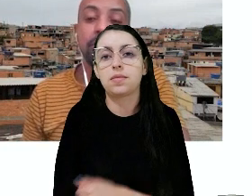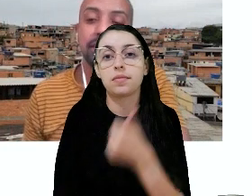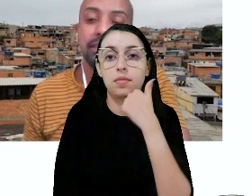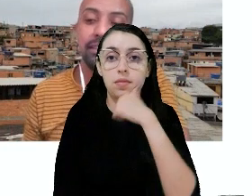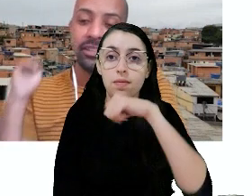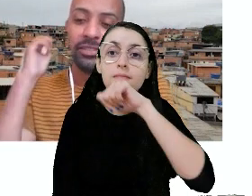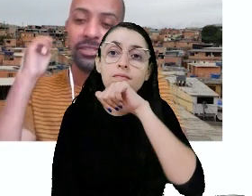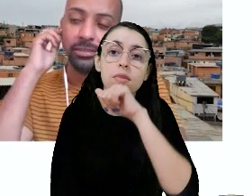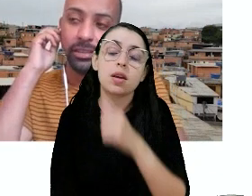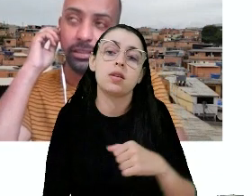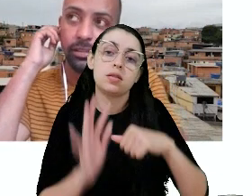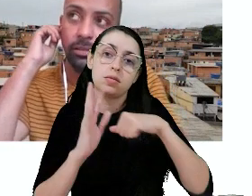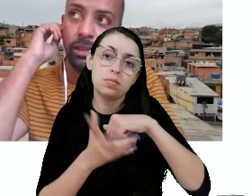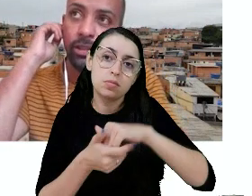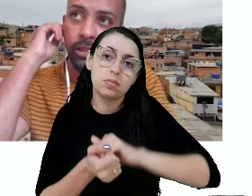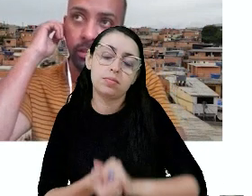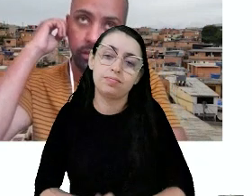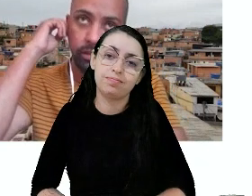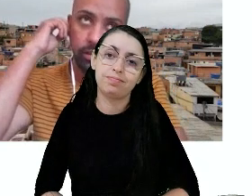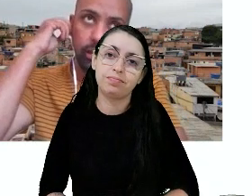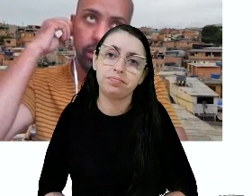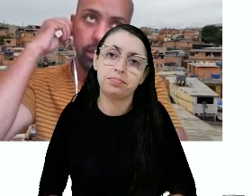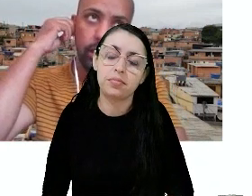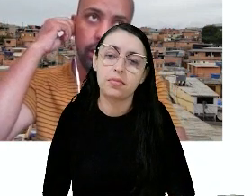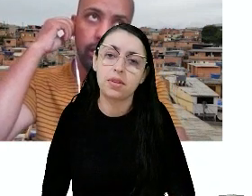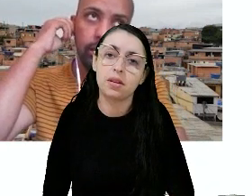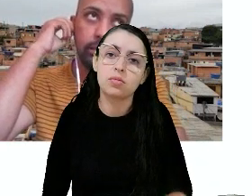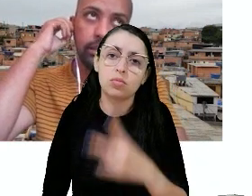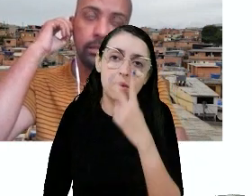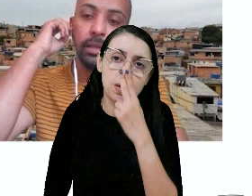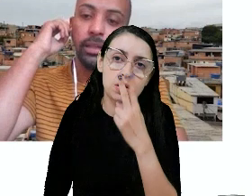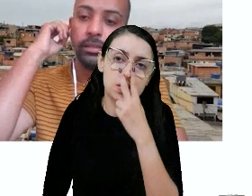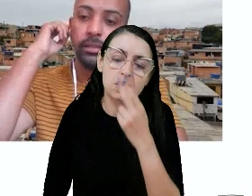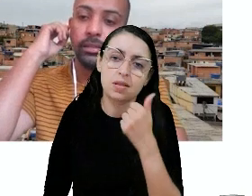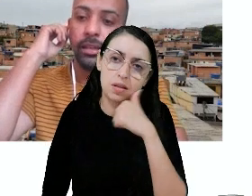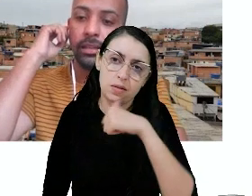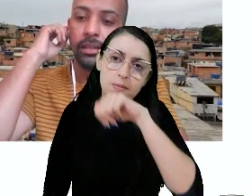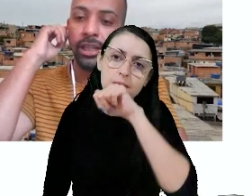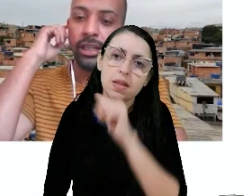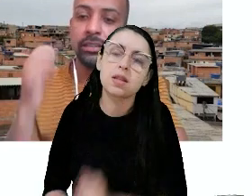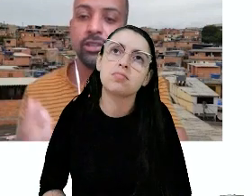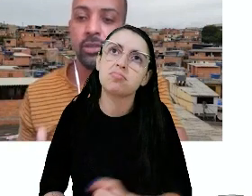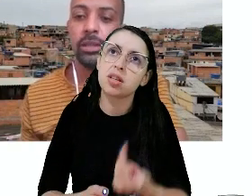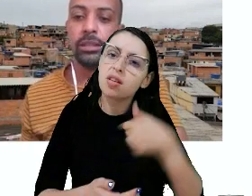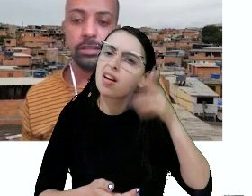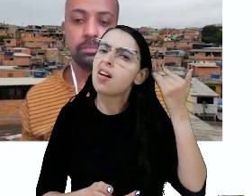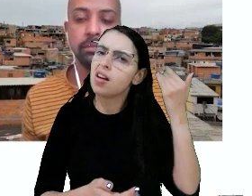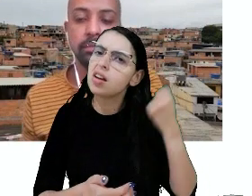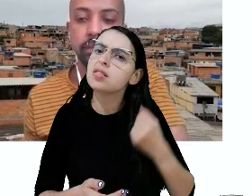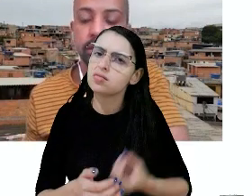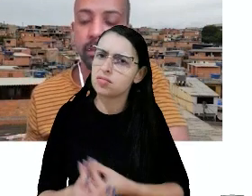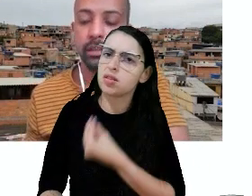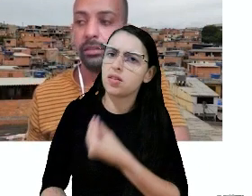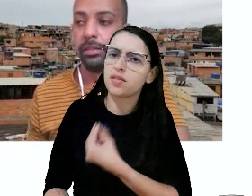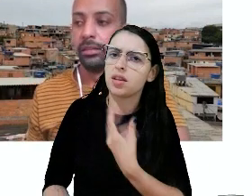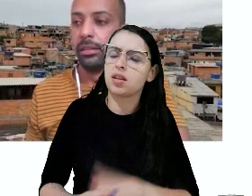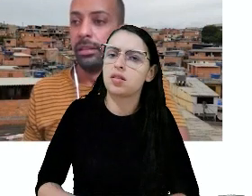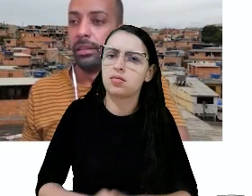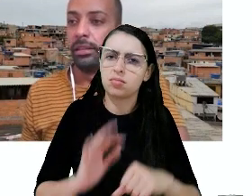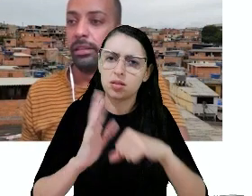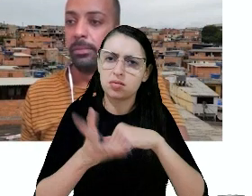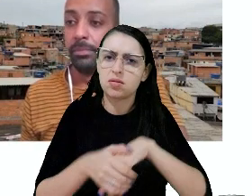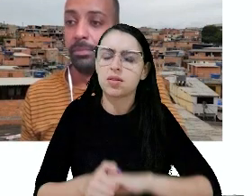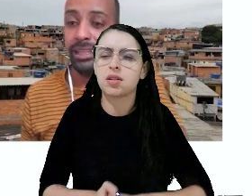Mães pandêmicas, né, a gente está falando aqui. Eu acho que essas mães, elas já existiam antes da pandemia,